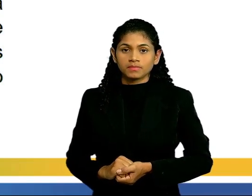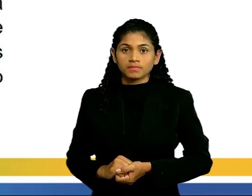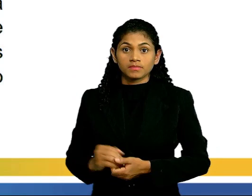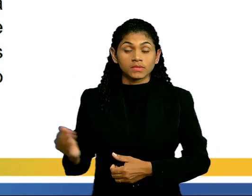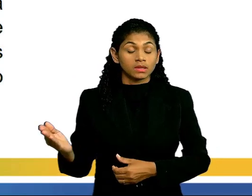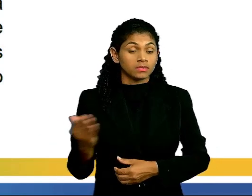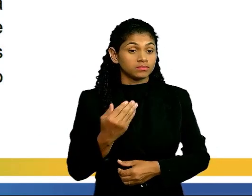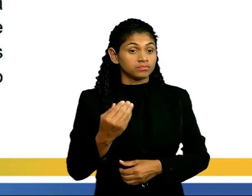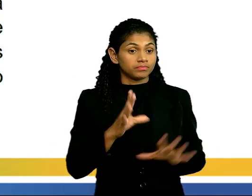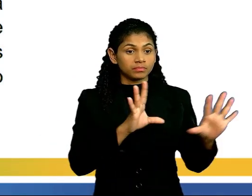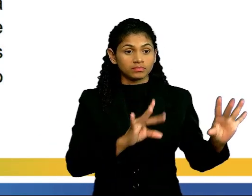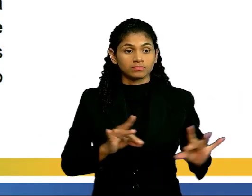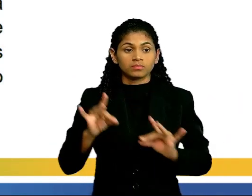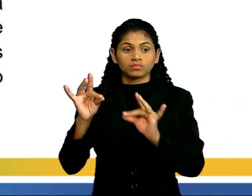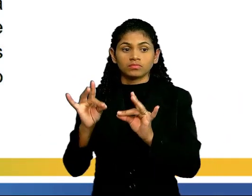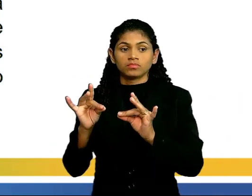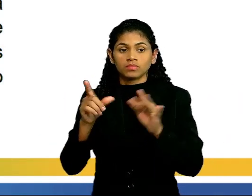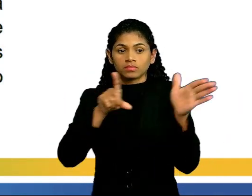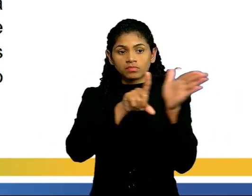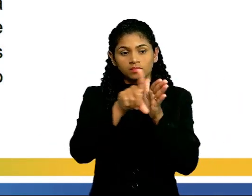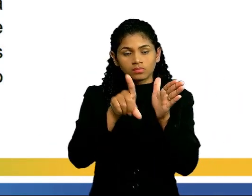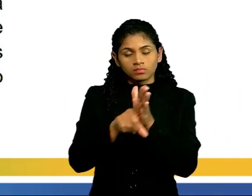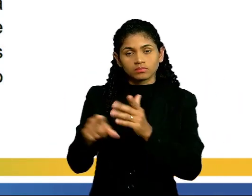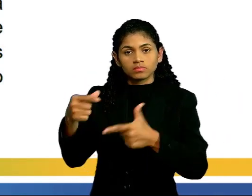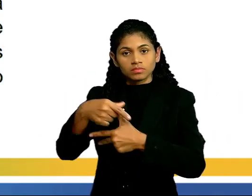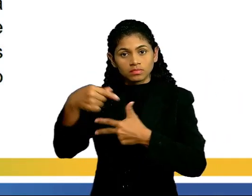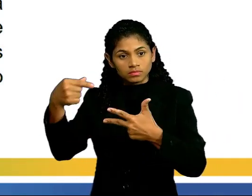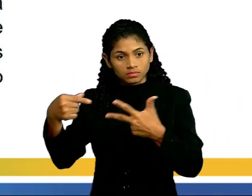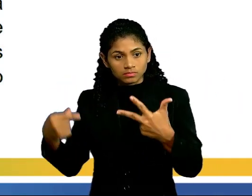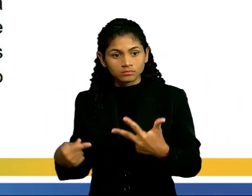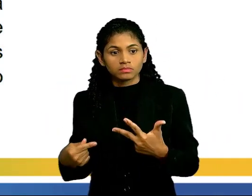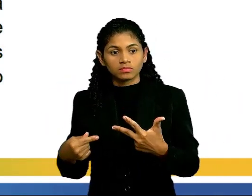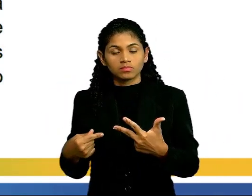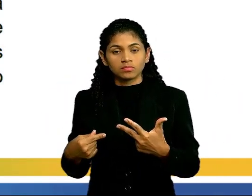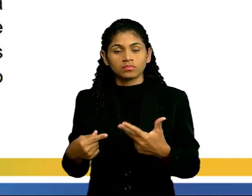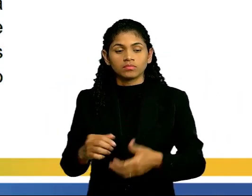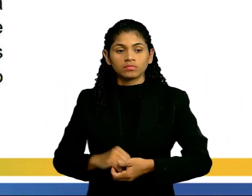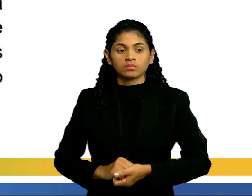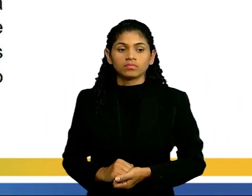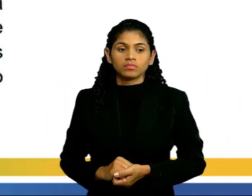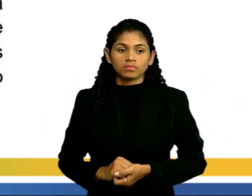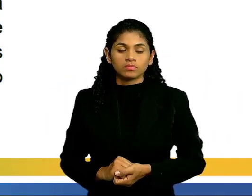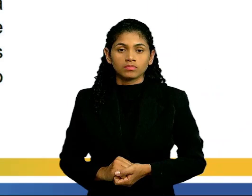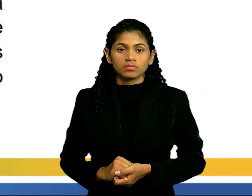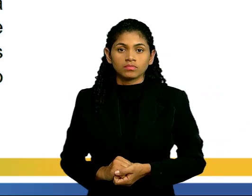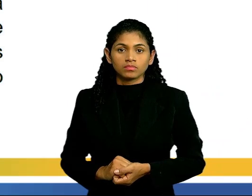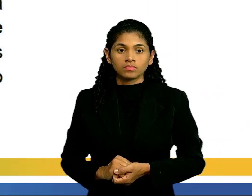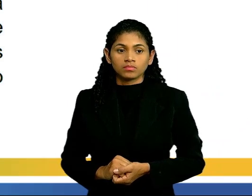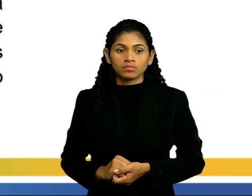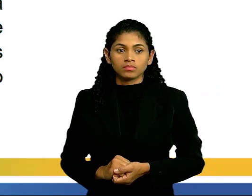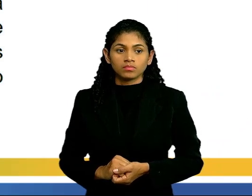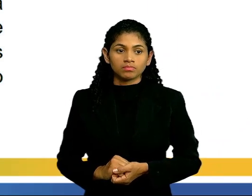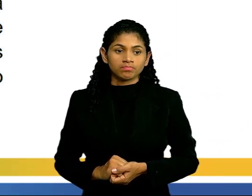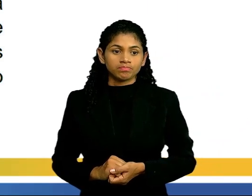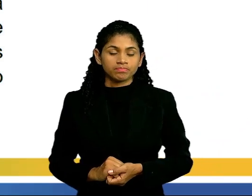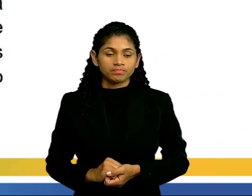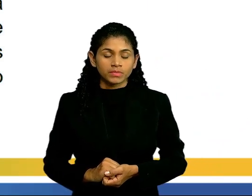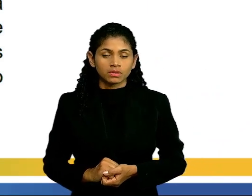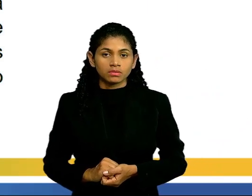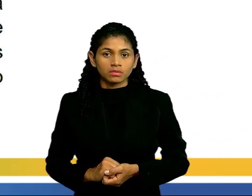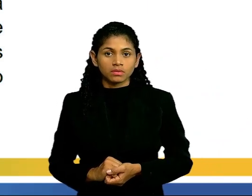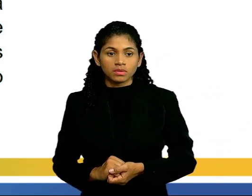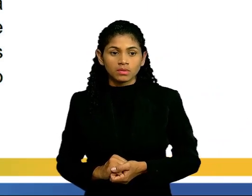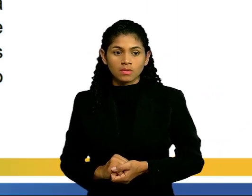Vamos lá, eu trouxe para vocês essa questão do Enem comentada, tá? Que é justamente do Quarto de Despejo